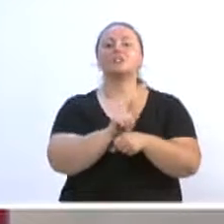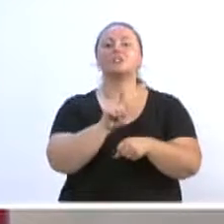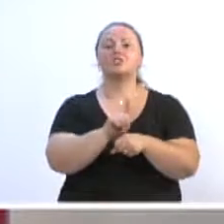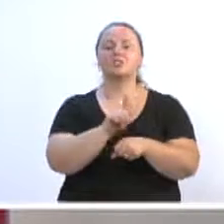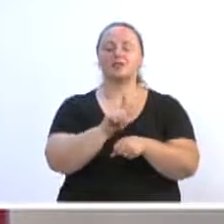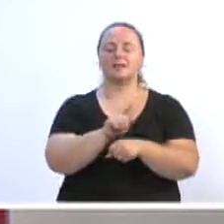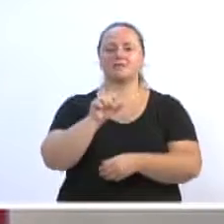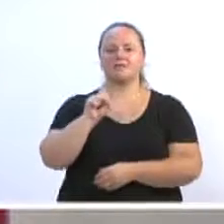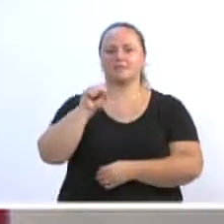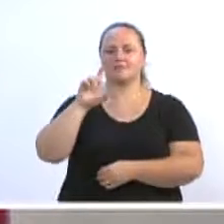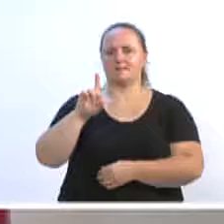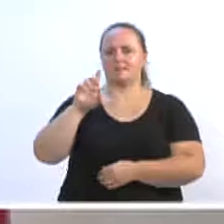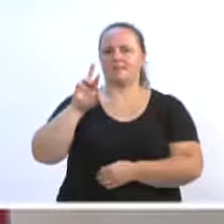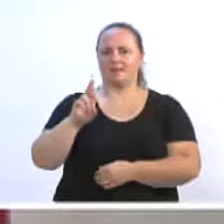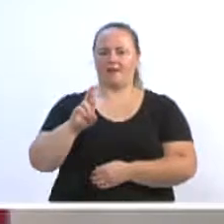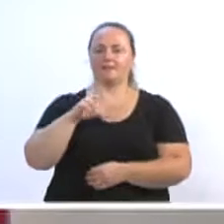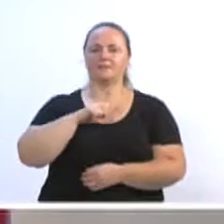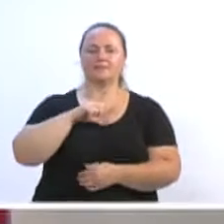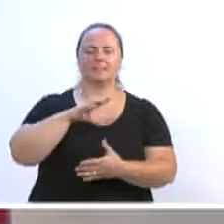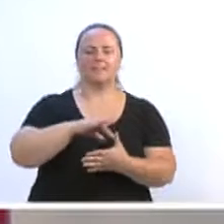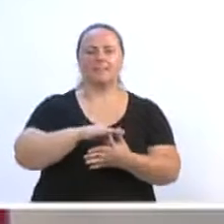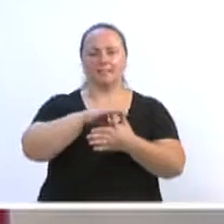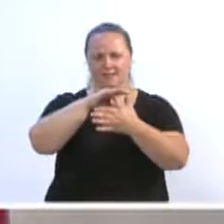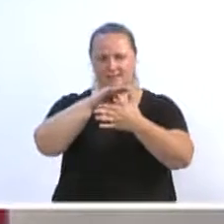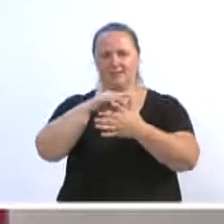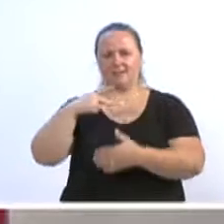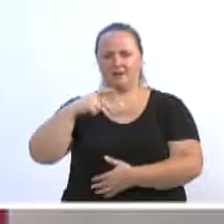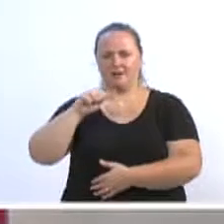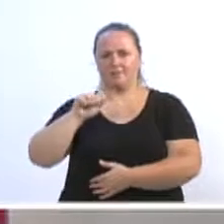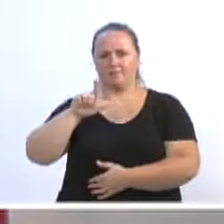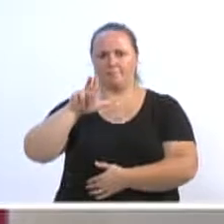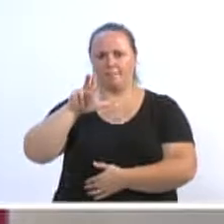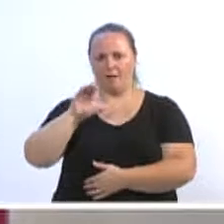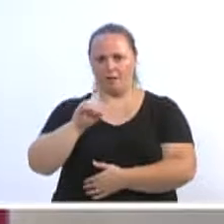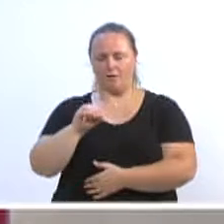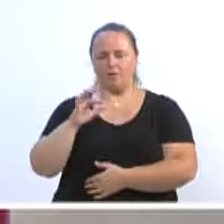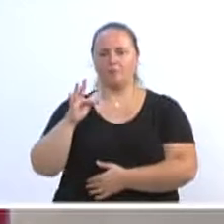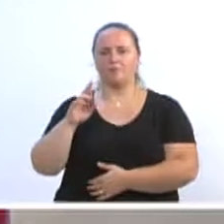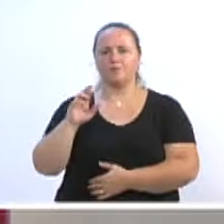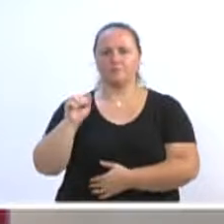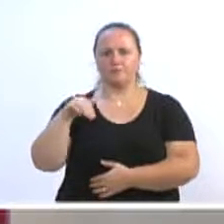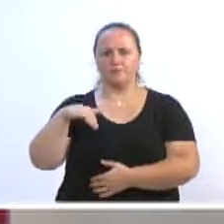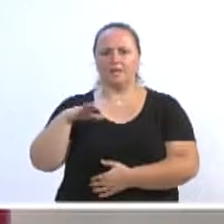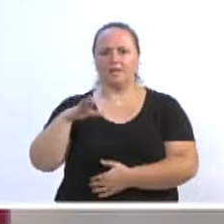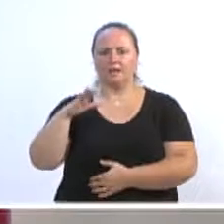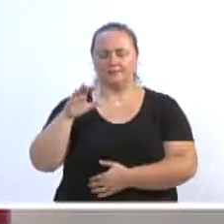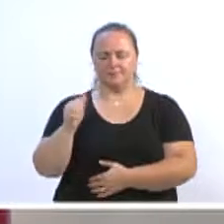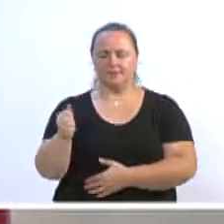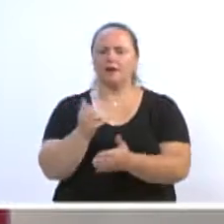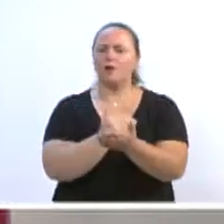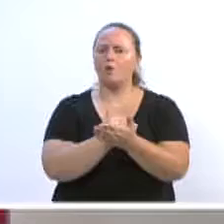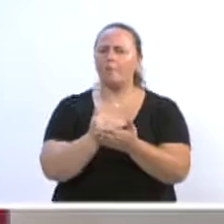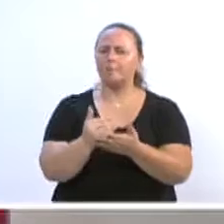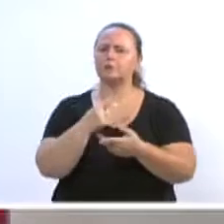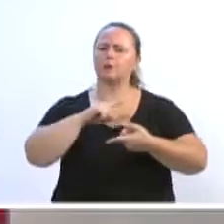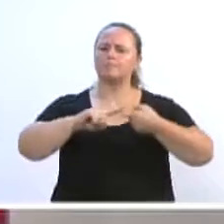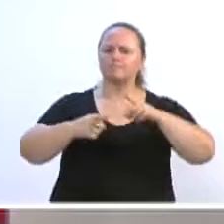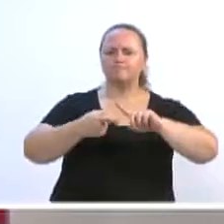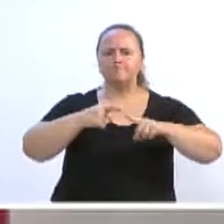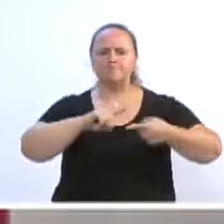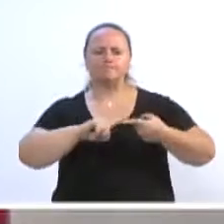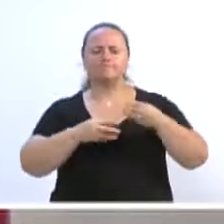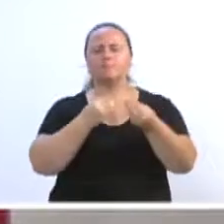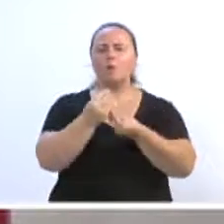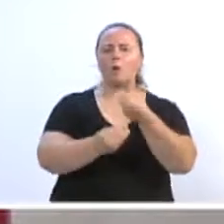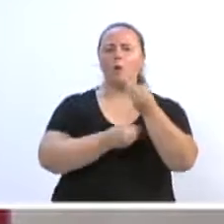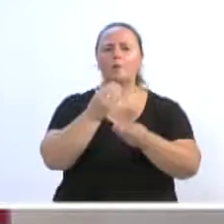de Blumenau, que era liderada pelo Paulo França naquele momento, e começaram as tratativas para a criação do programa